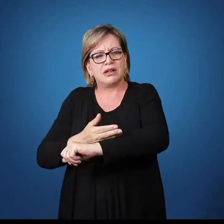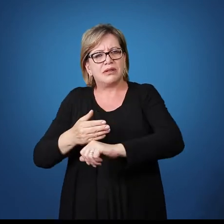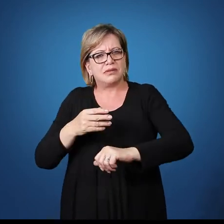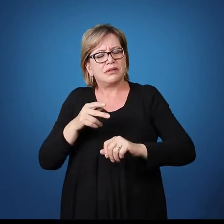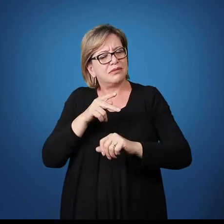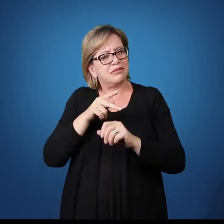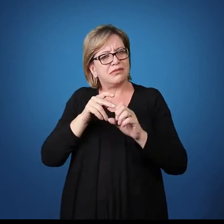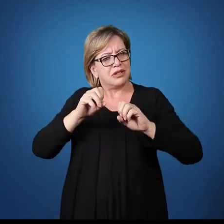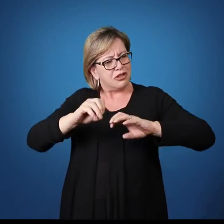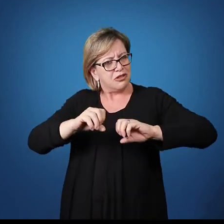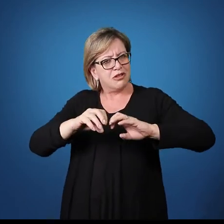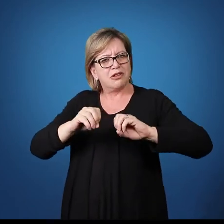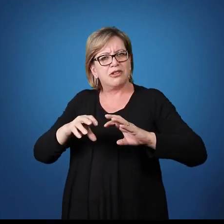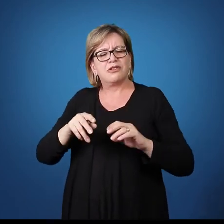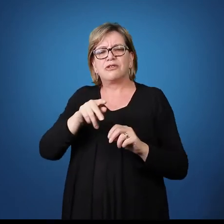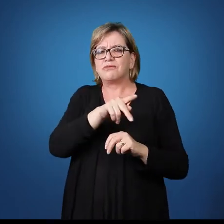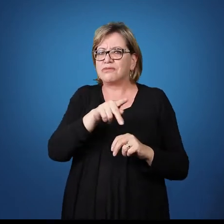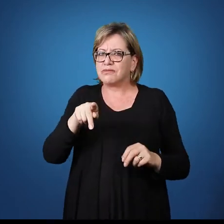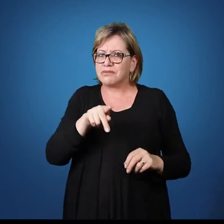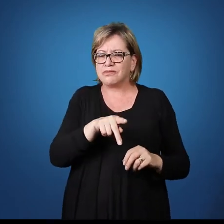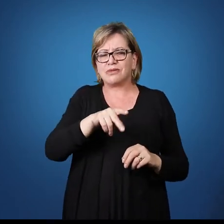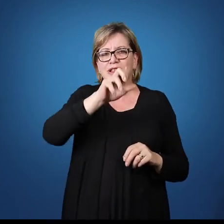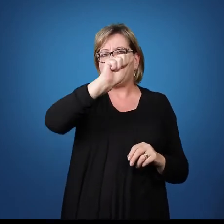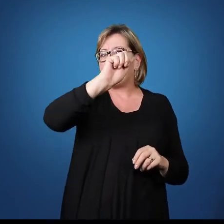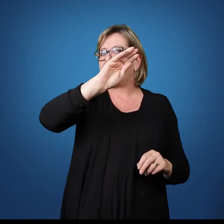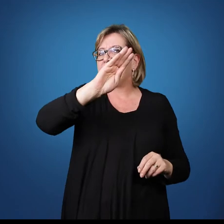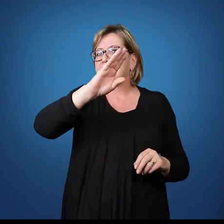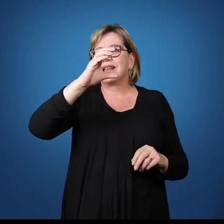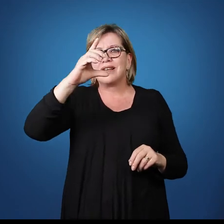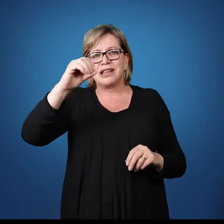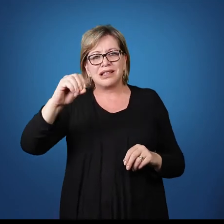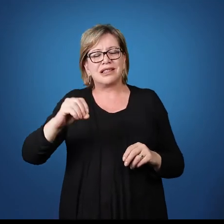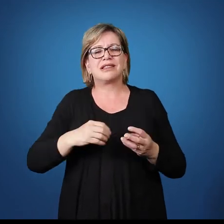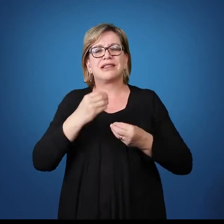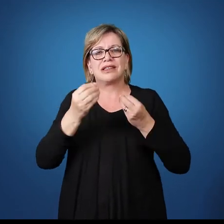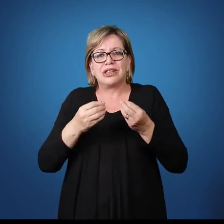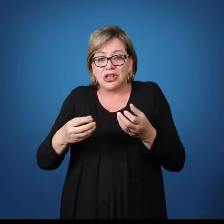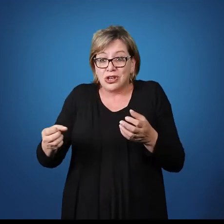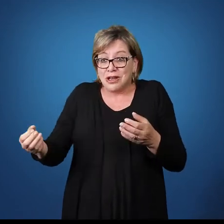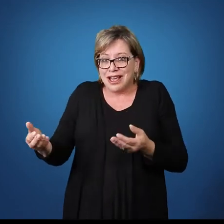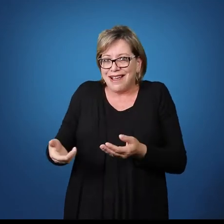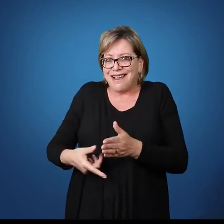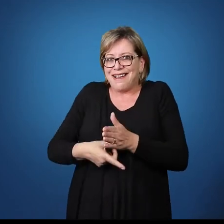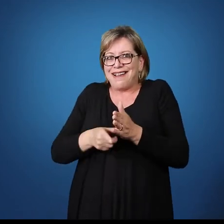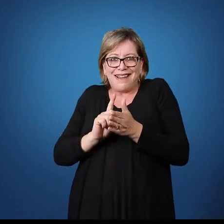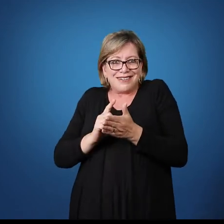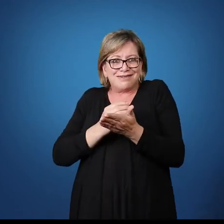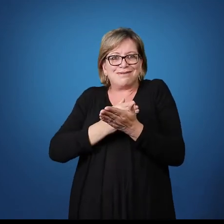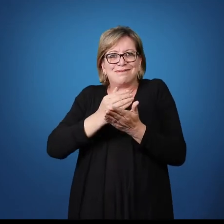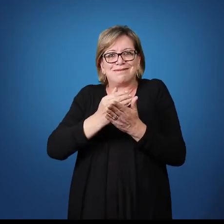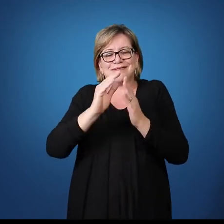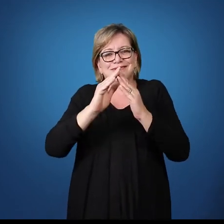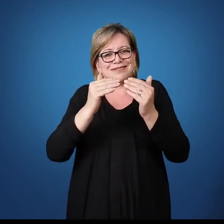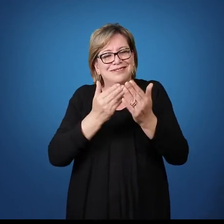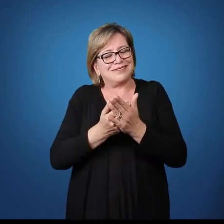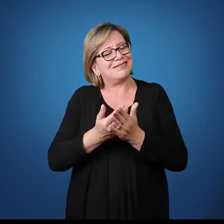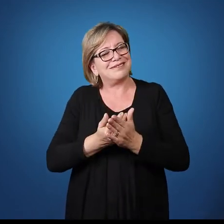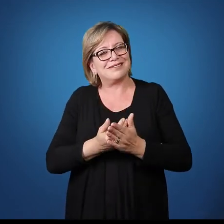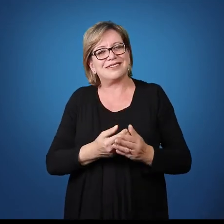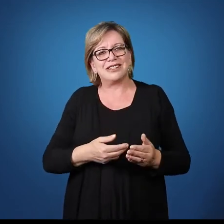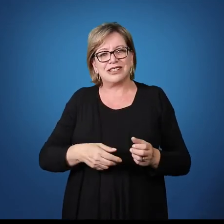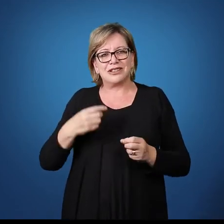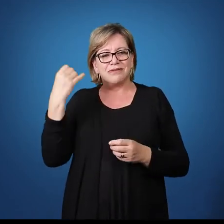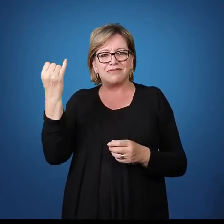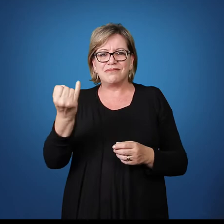dos professores alfabetizadores, já que esses alunos adentram mais novos para essa fase. Então, é muito importante que